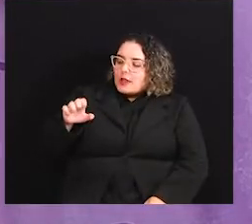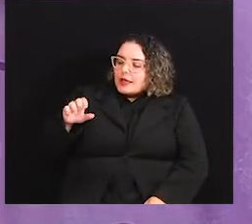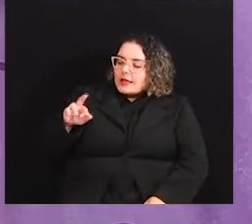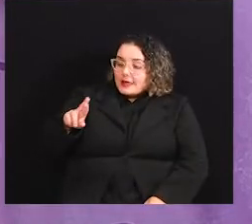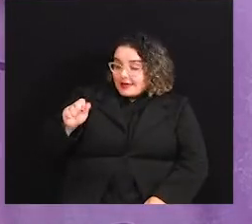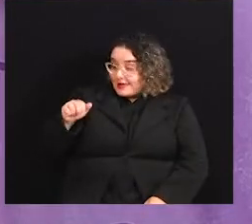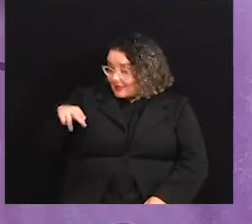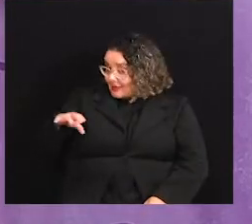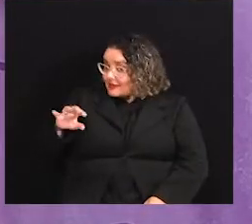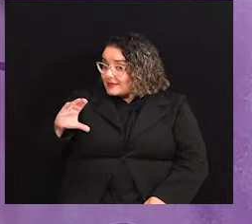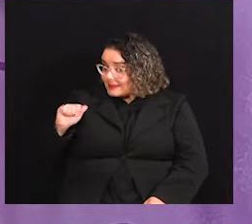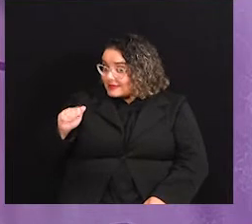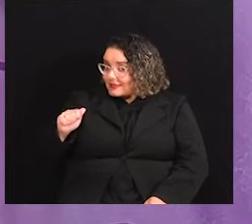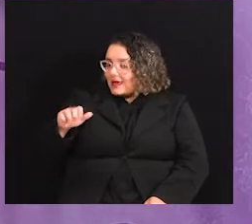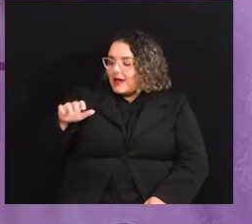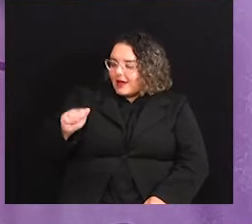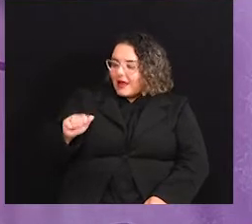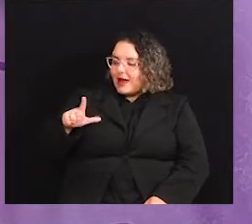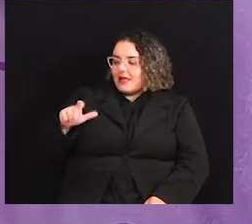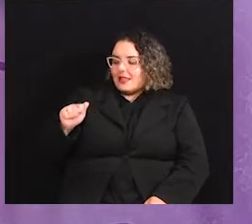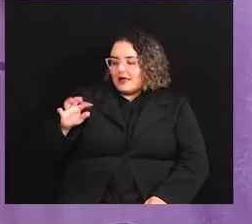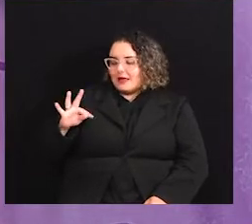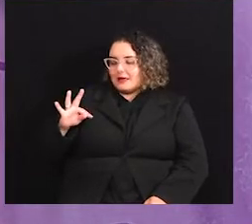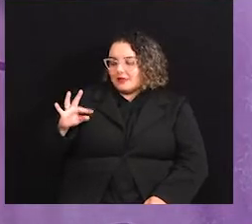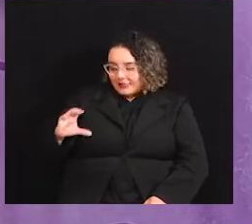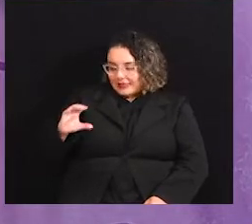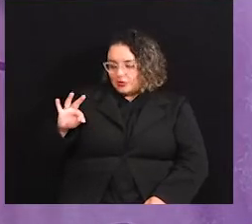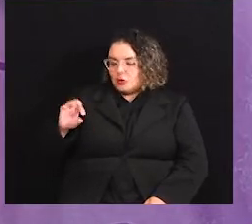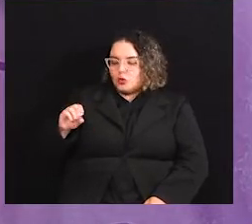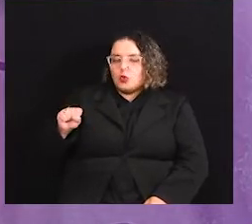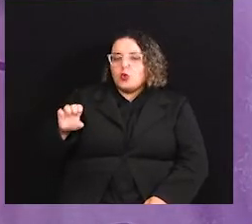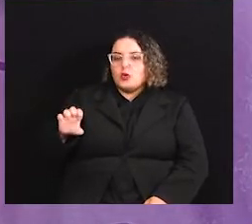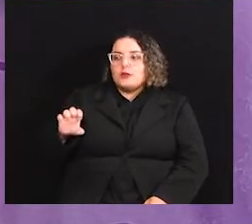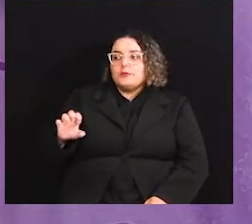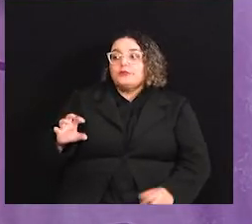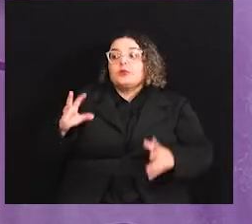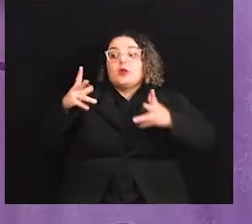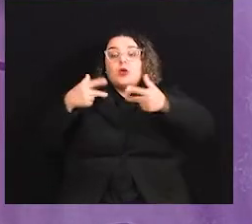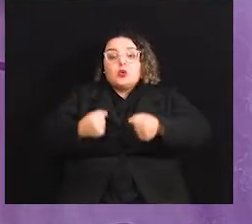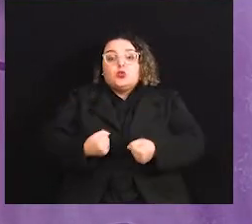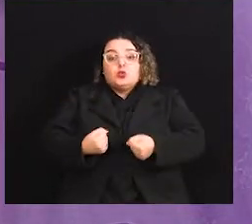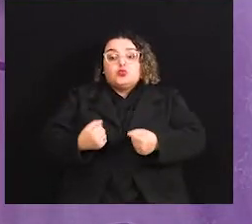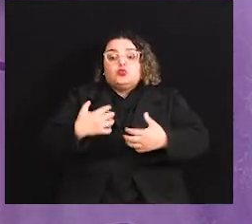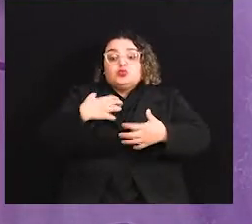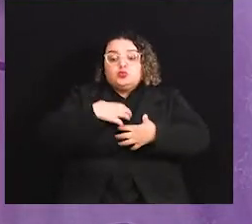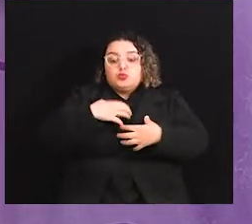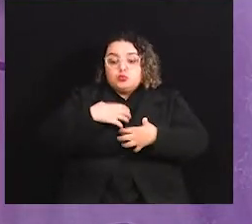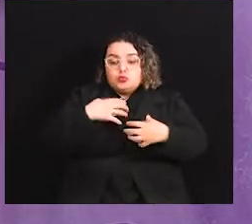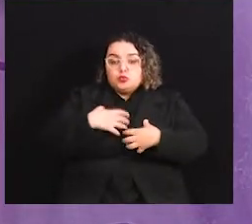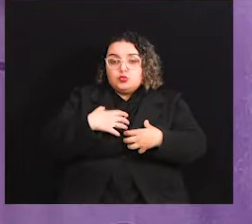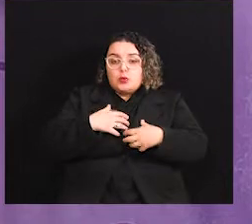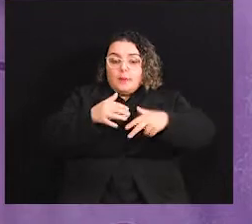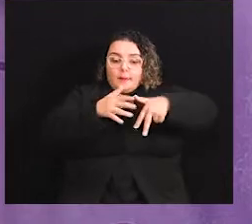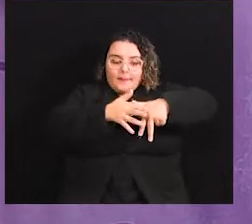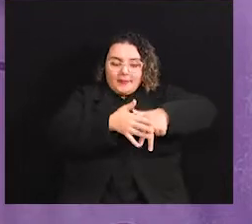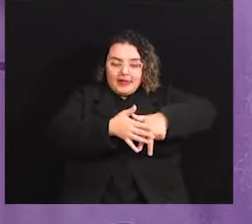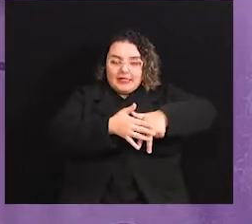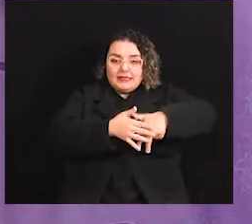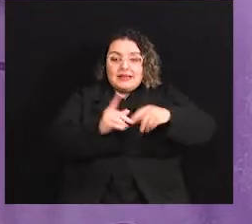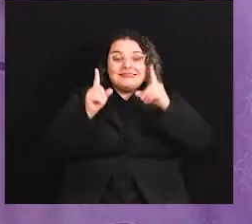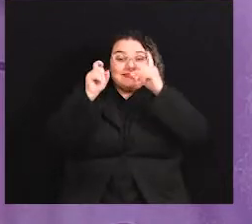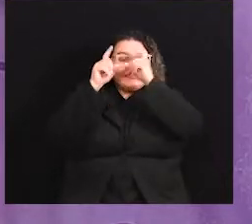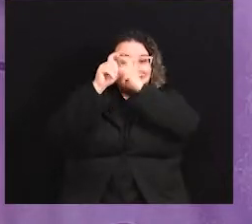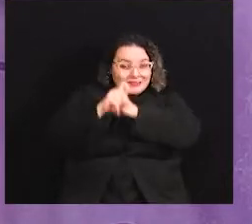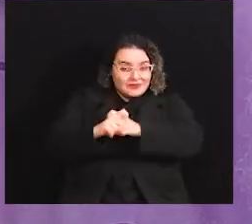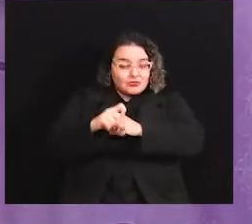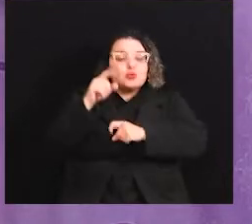A intolerância à lactose é o conjunto de sintomas relacionados àqueles pacientes que têm